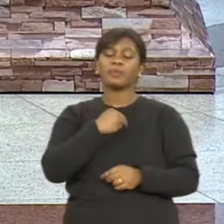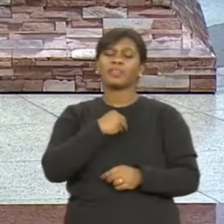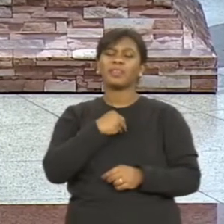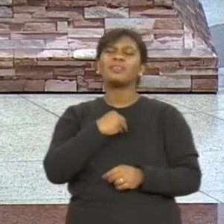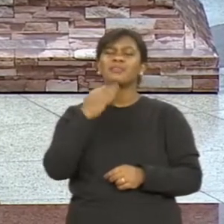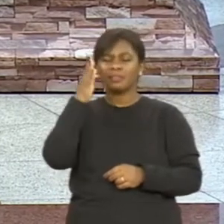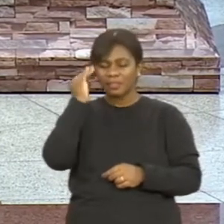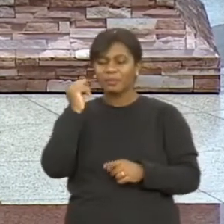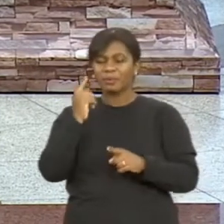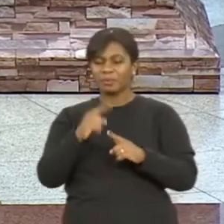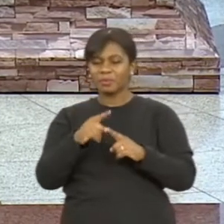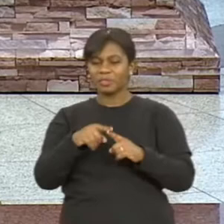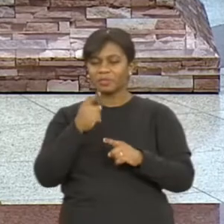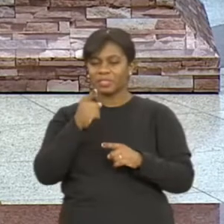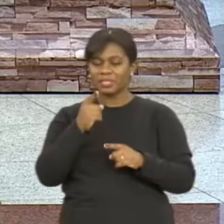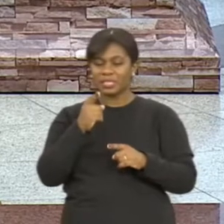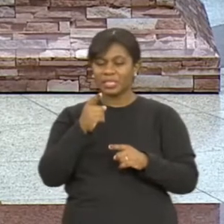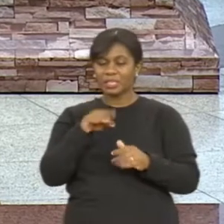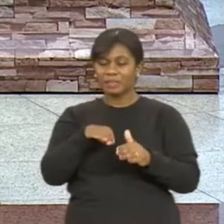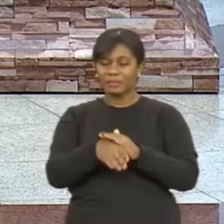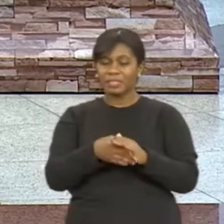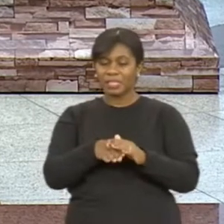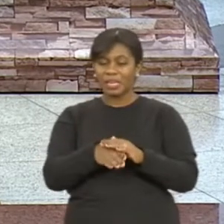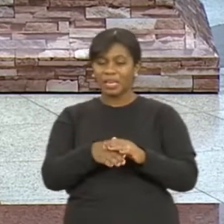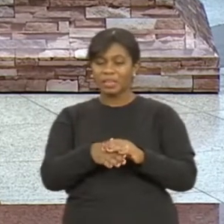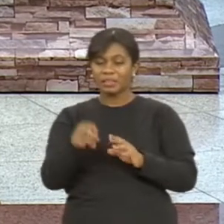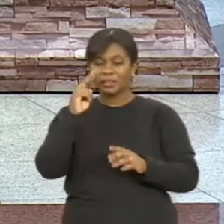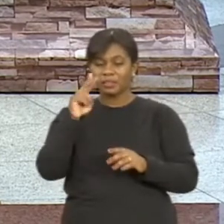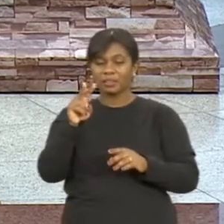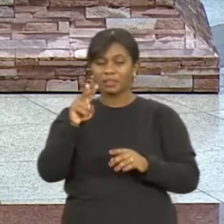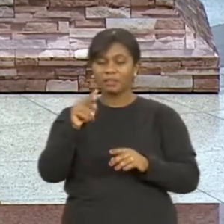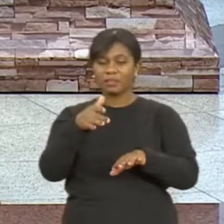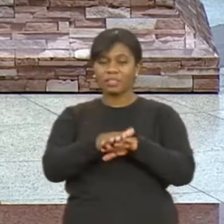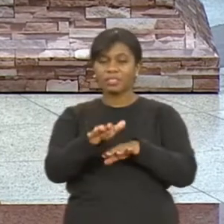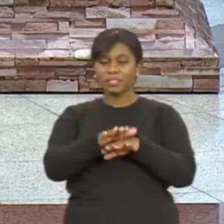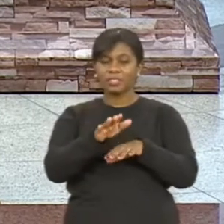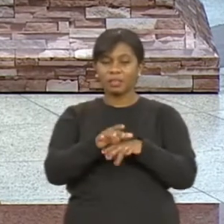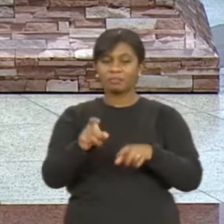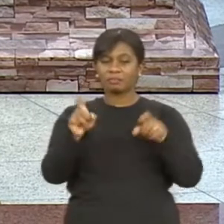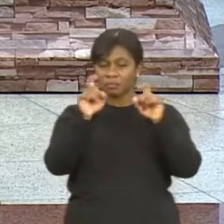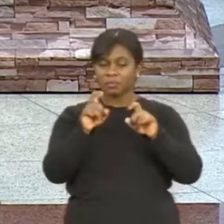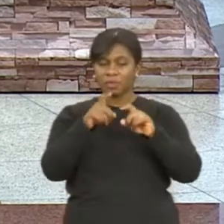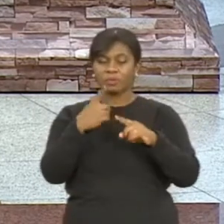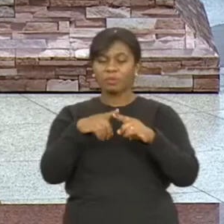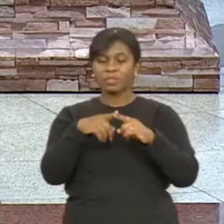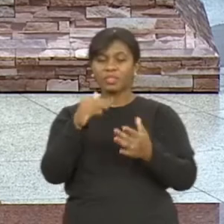Sabe por quê? Você está viciado na pornografia. Porque está faltando respeito a Deus, temor a